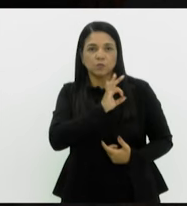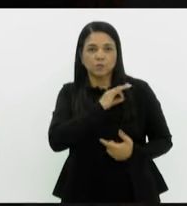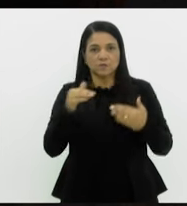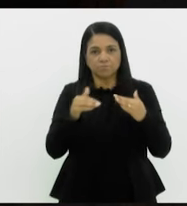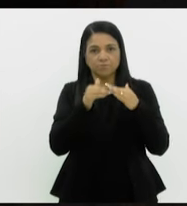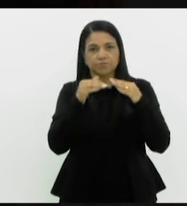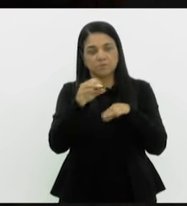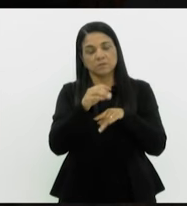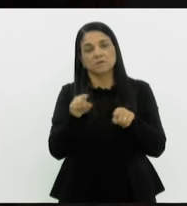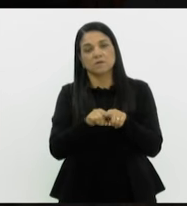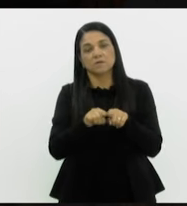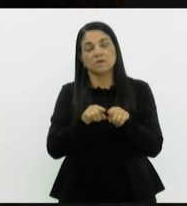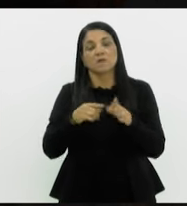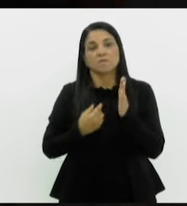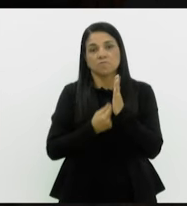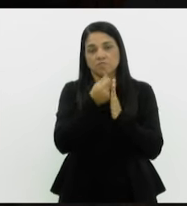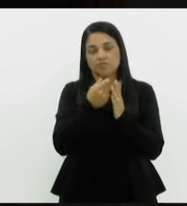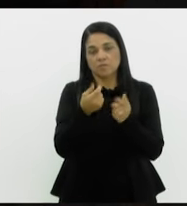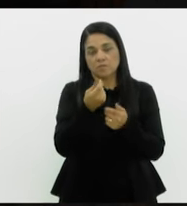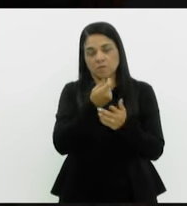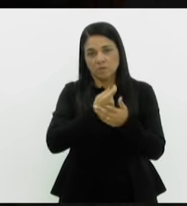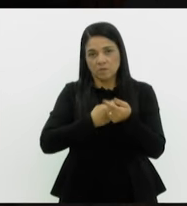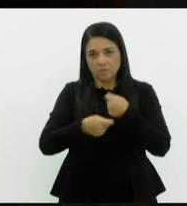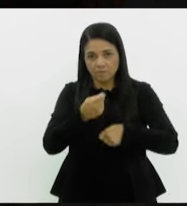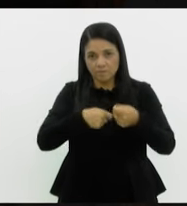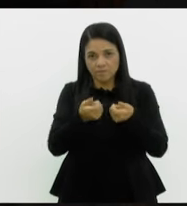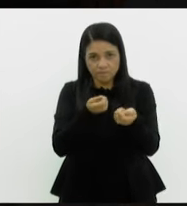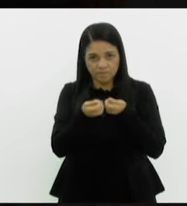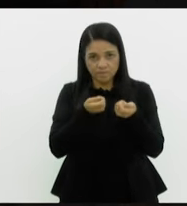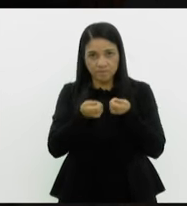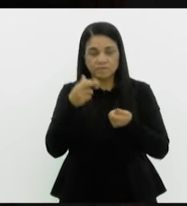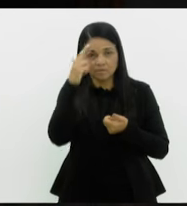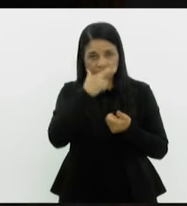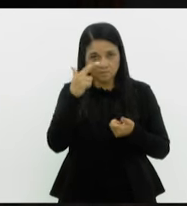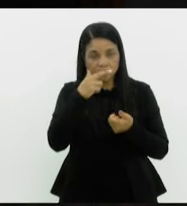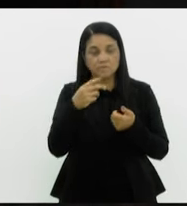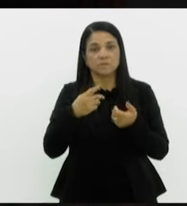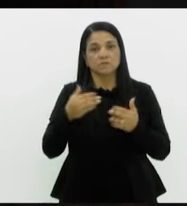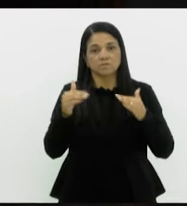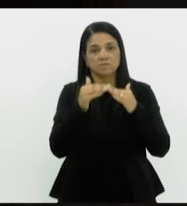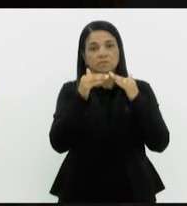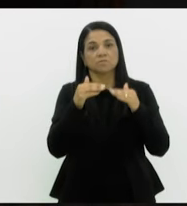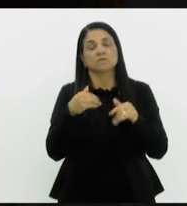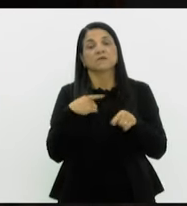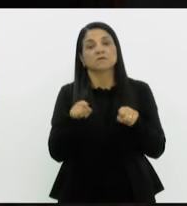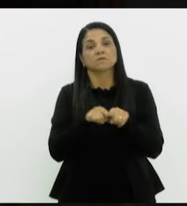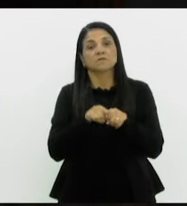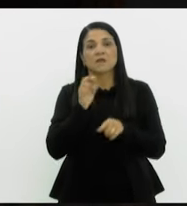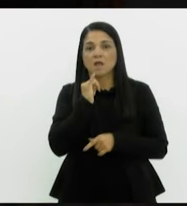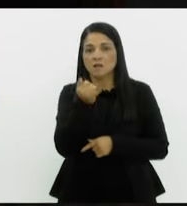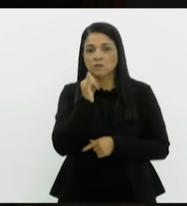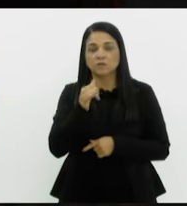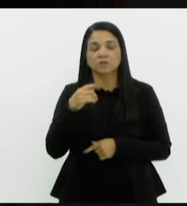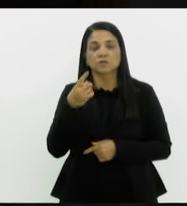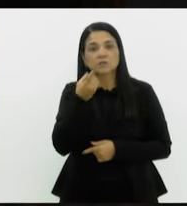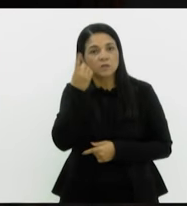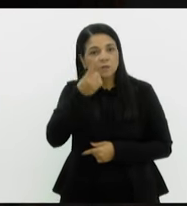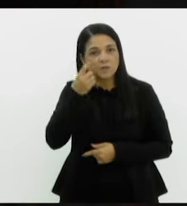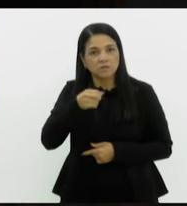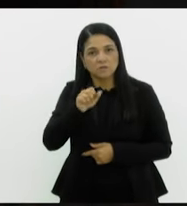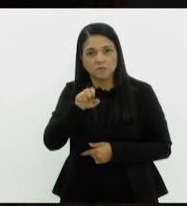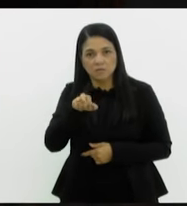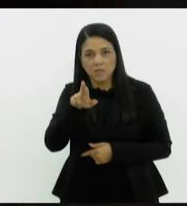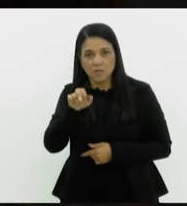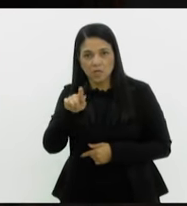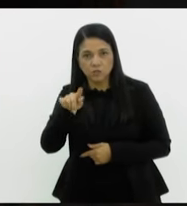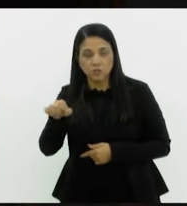de orçamento, finanças, fiscalização financeira e controle favorável. Relatores, deputado doutor Serginho, Carlinho do BNH